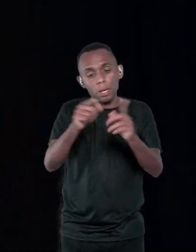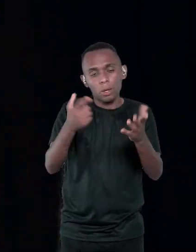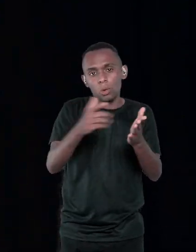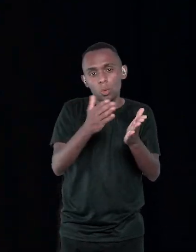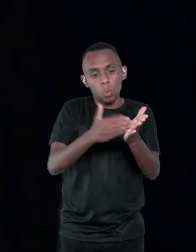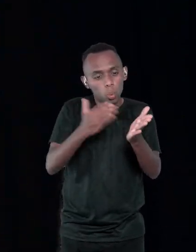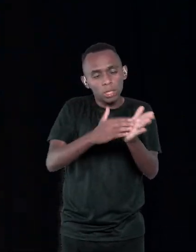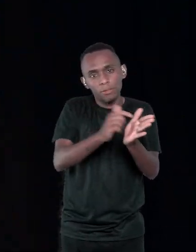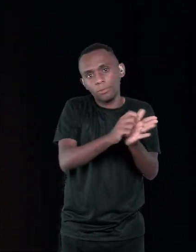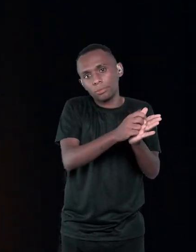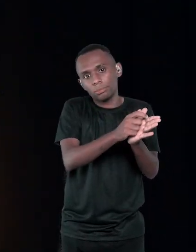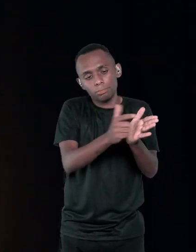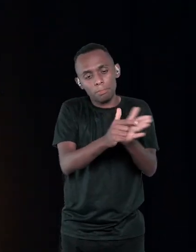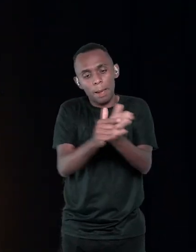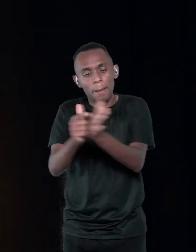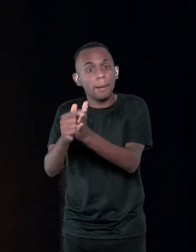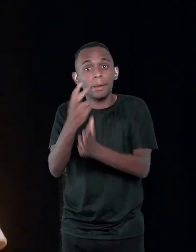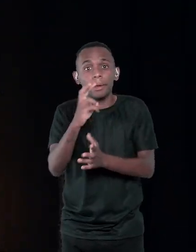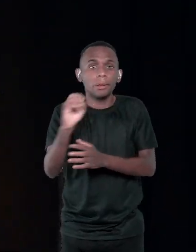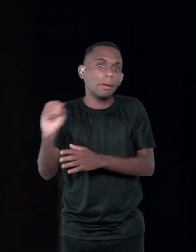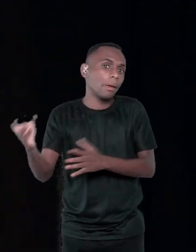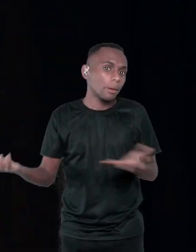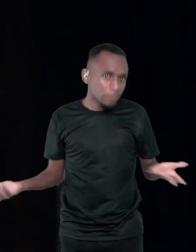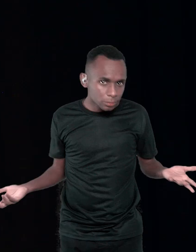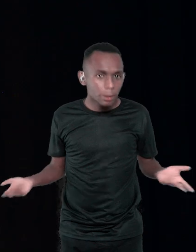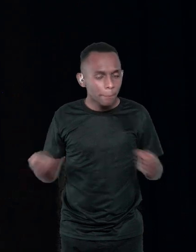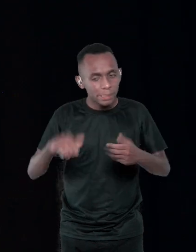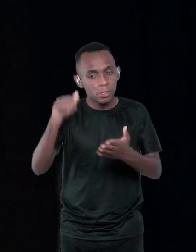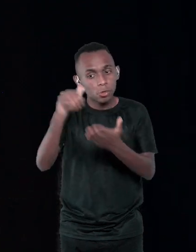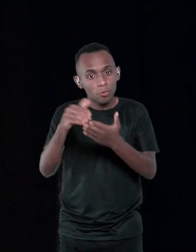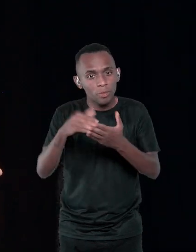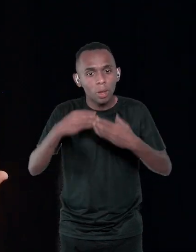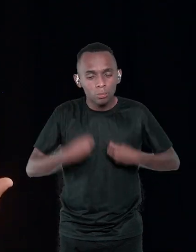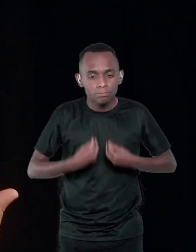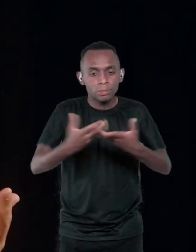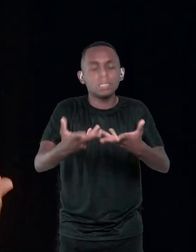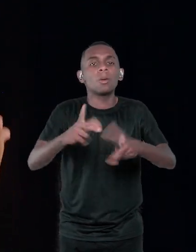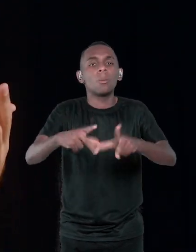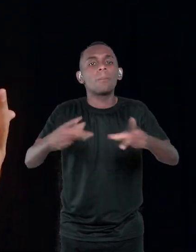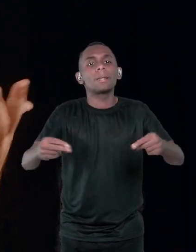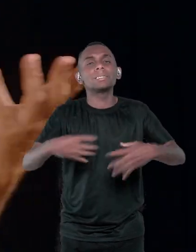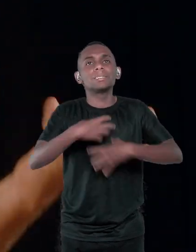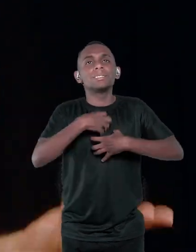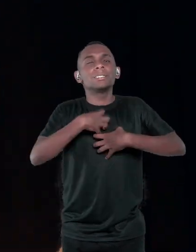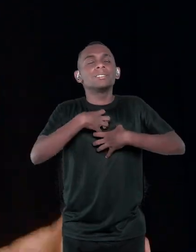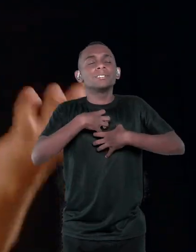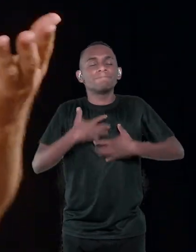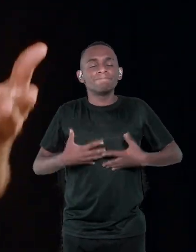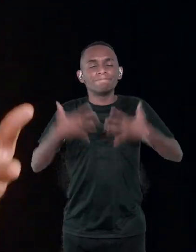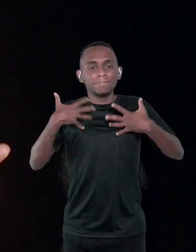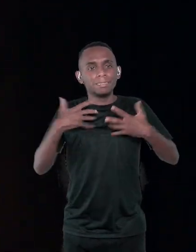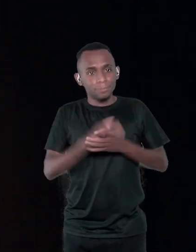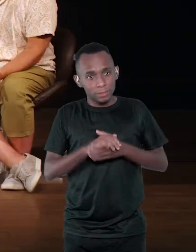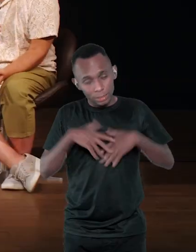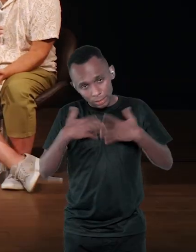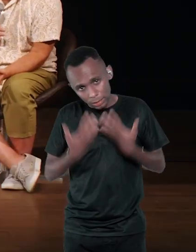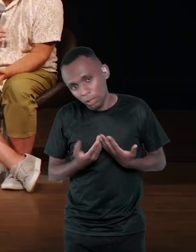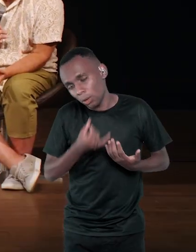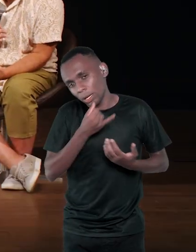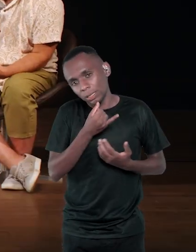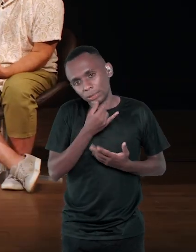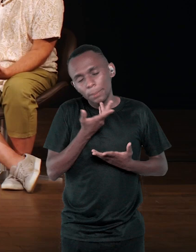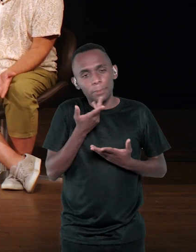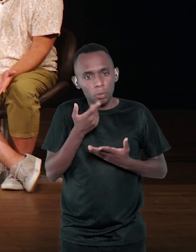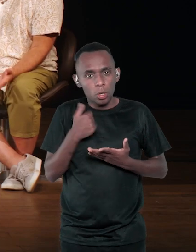um de 200 e poucas e um de 108, como é o do Samuel. Tudo tem que ter essa recompensa. E quando eu faço isso, nos contos, por exemplo, do